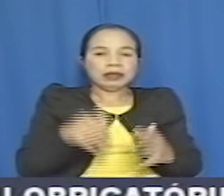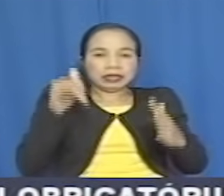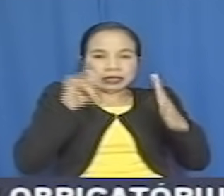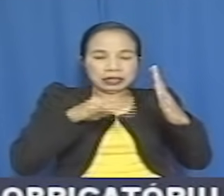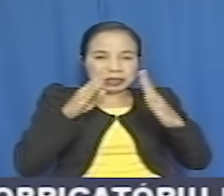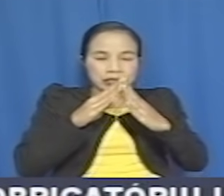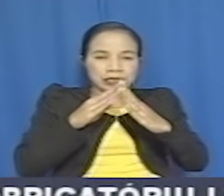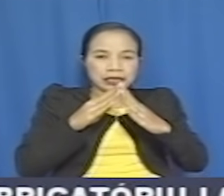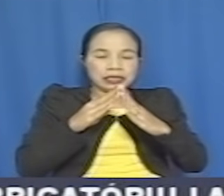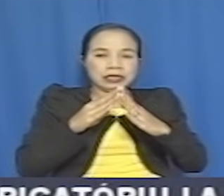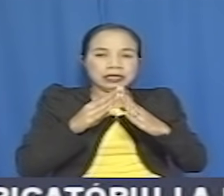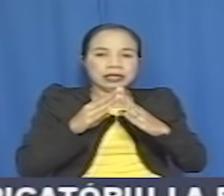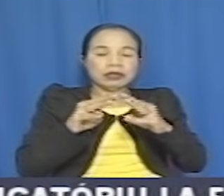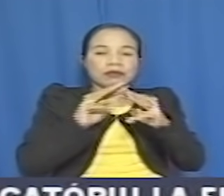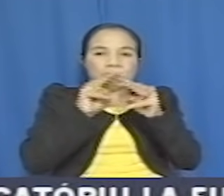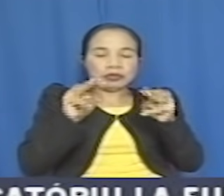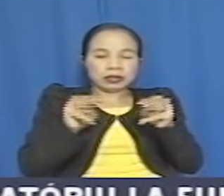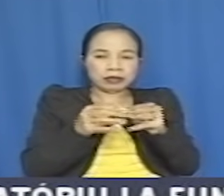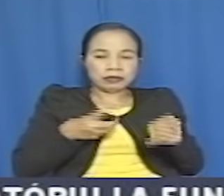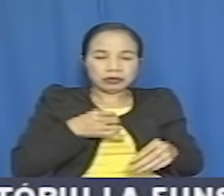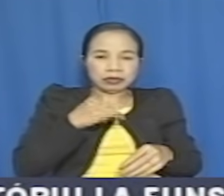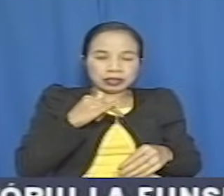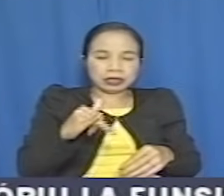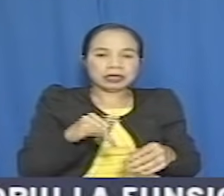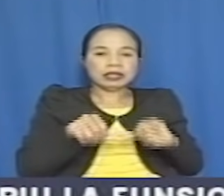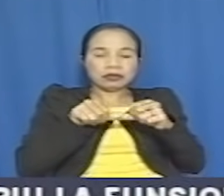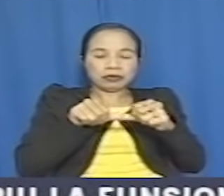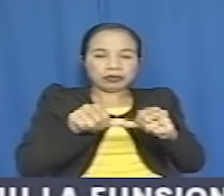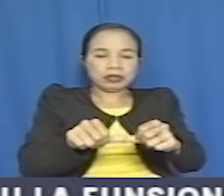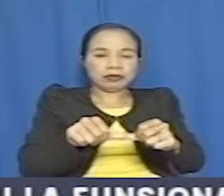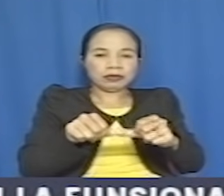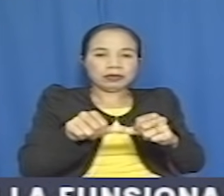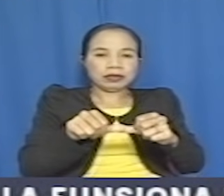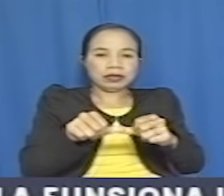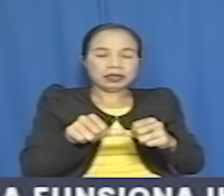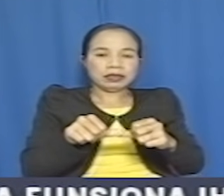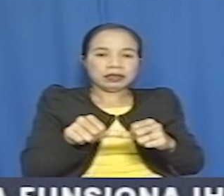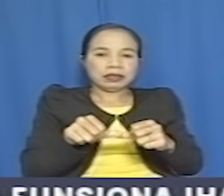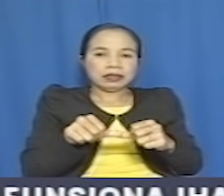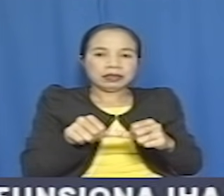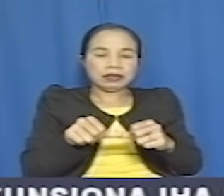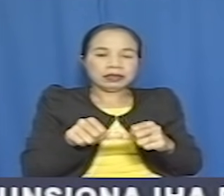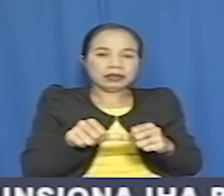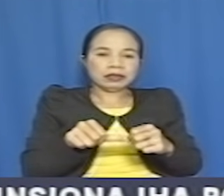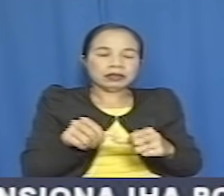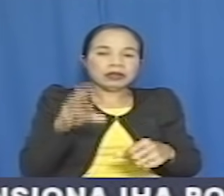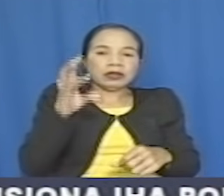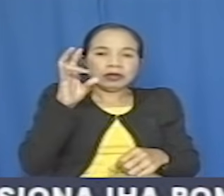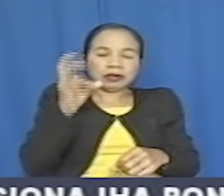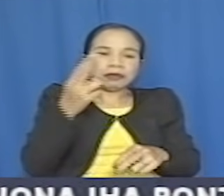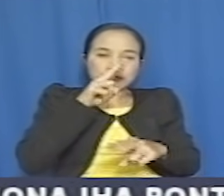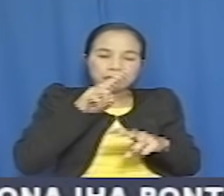obrigatório, e a município Dili, se continua, e a período Loron Hito